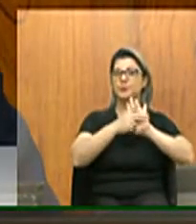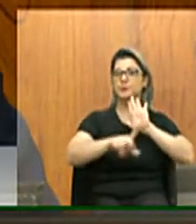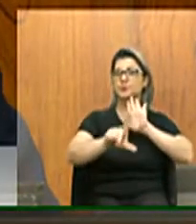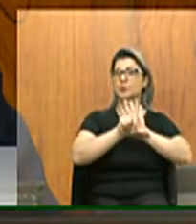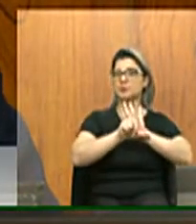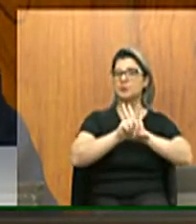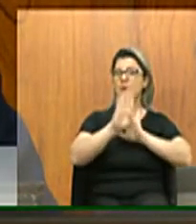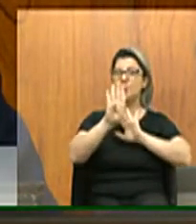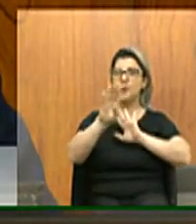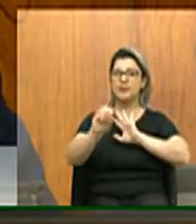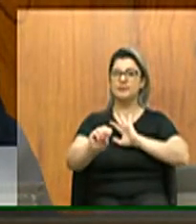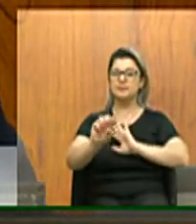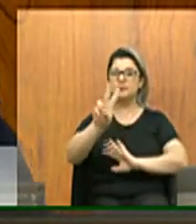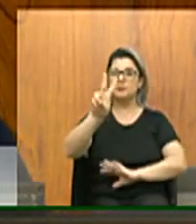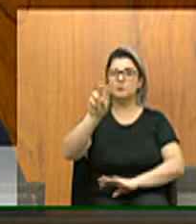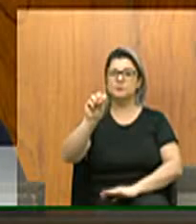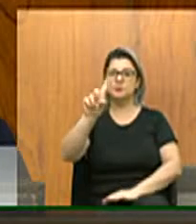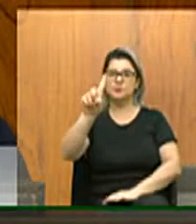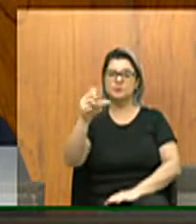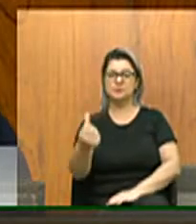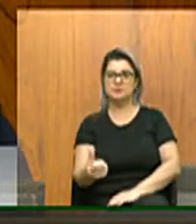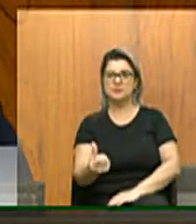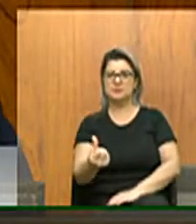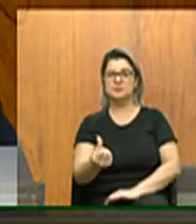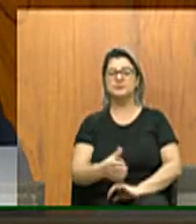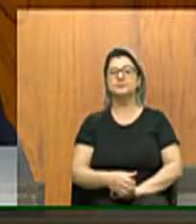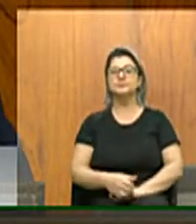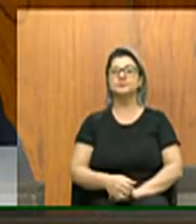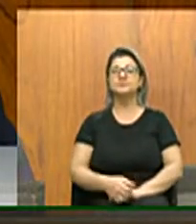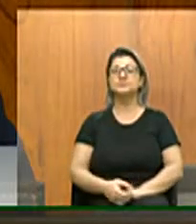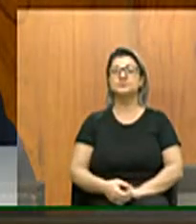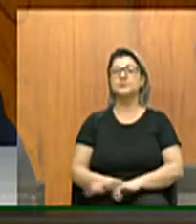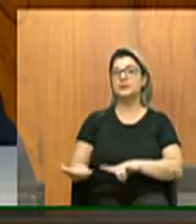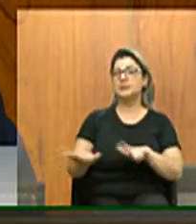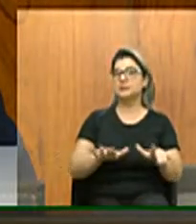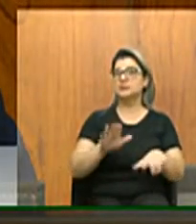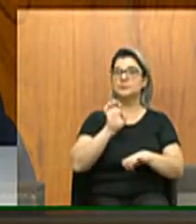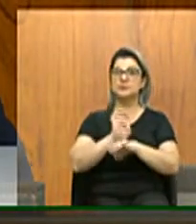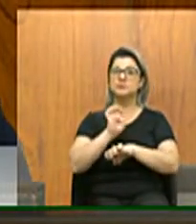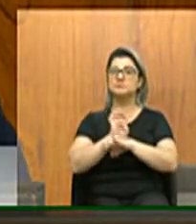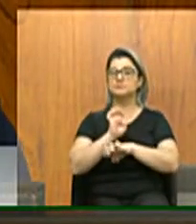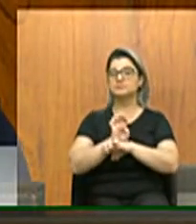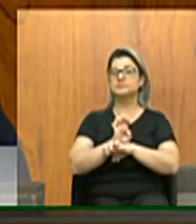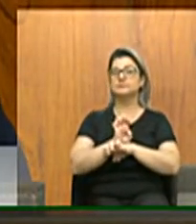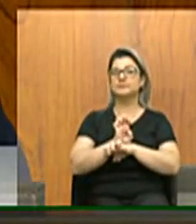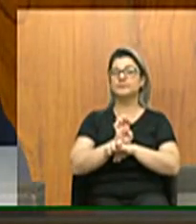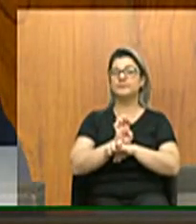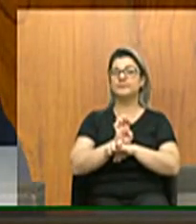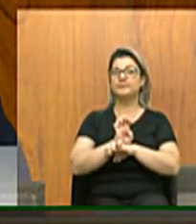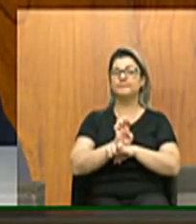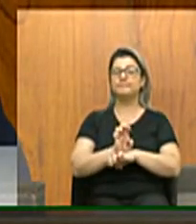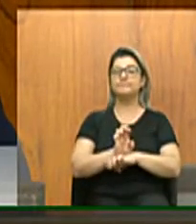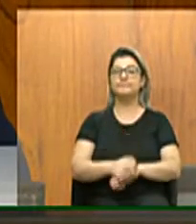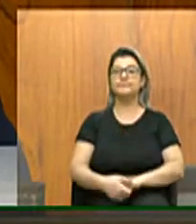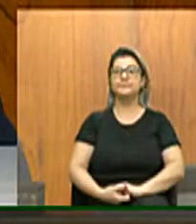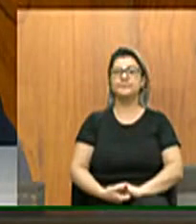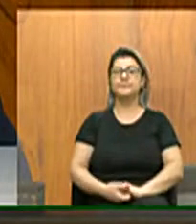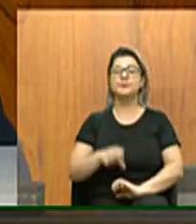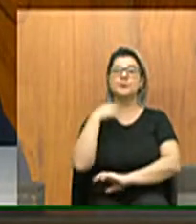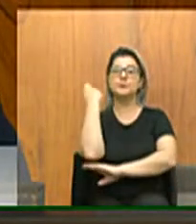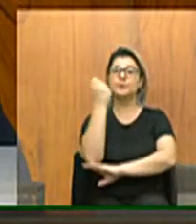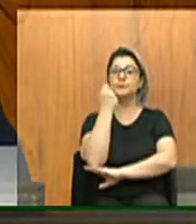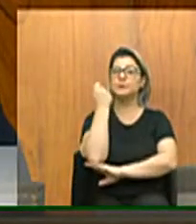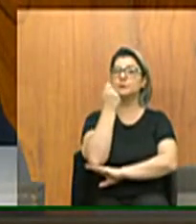lei 40/2016, que institui a Semana Estadual. Escrevo, presidente. Rio Grande do